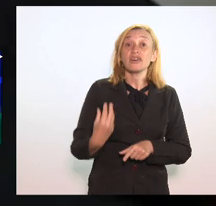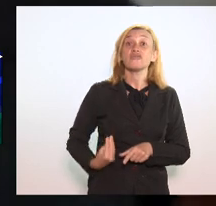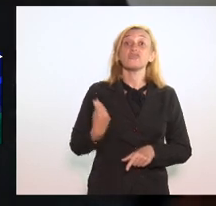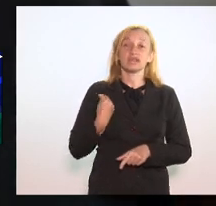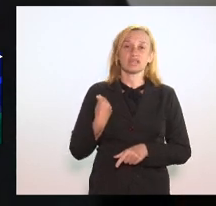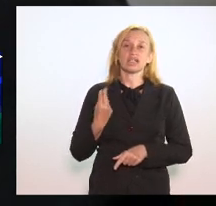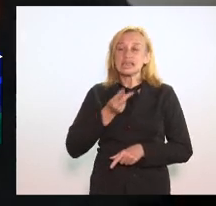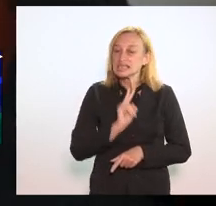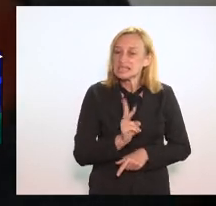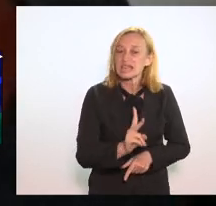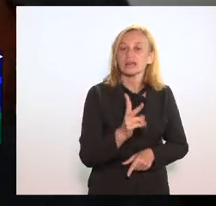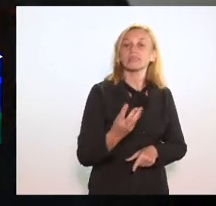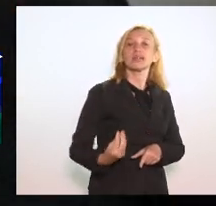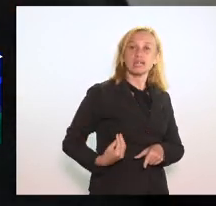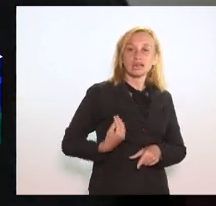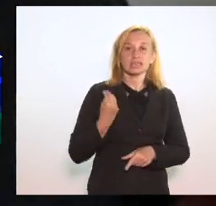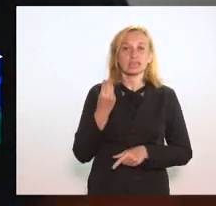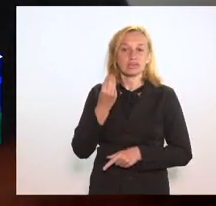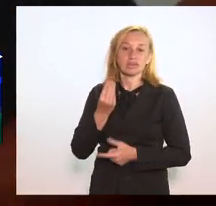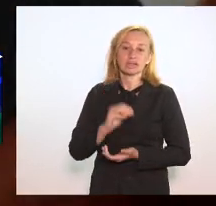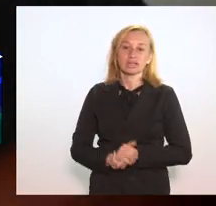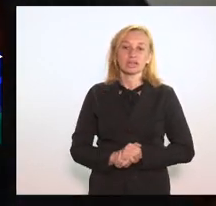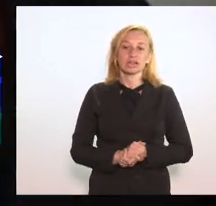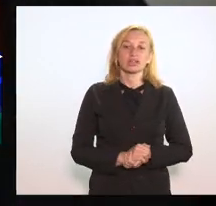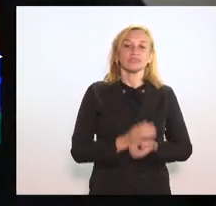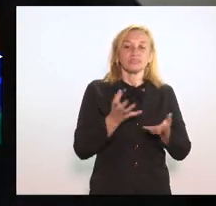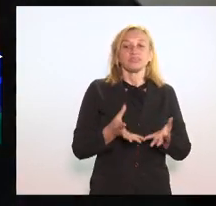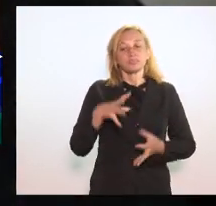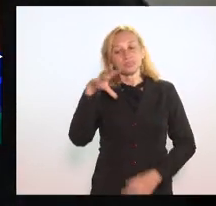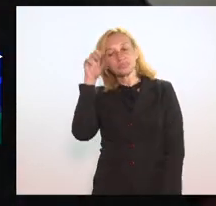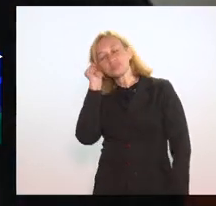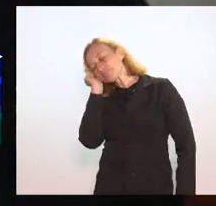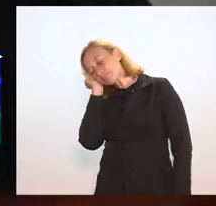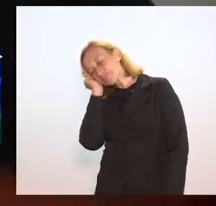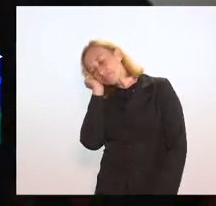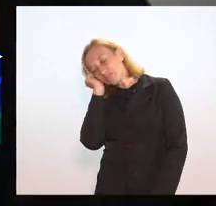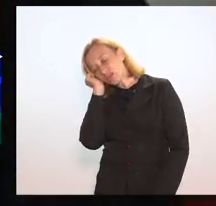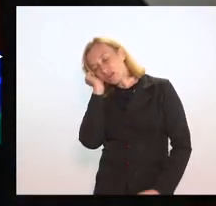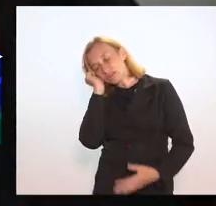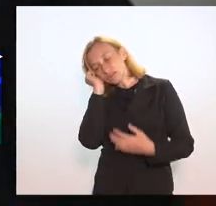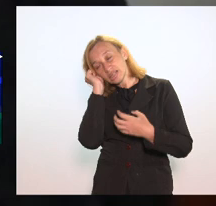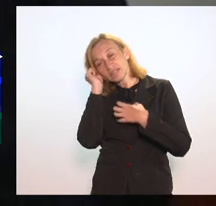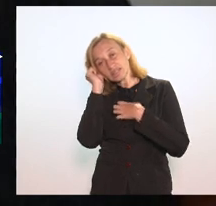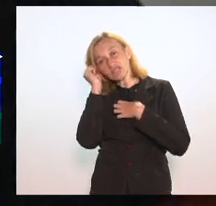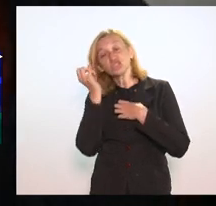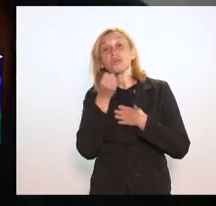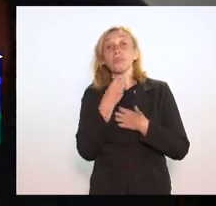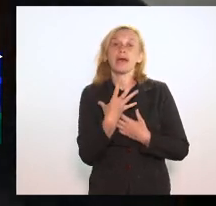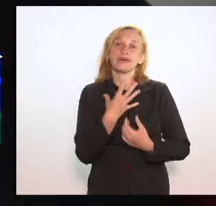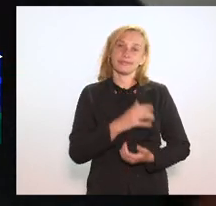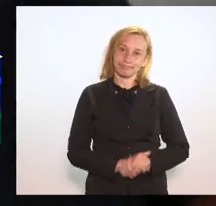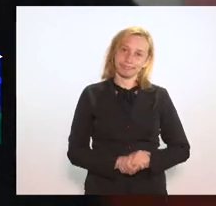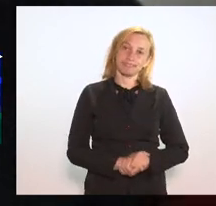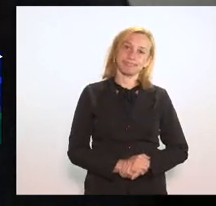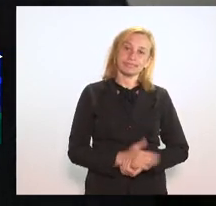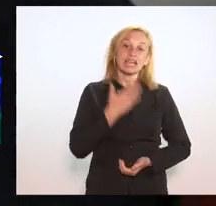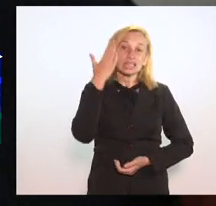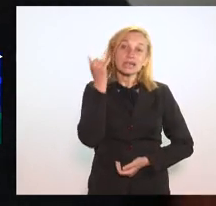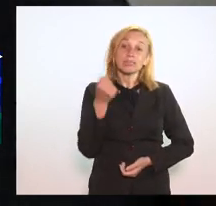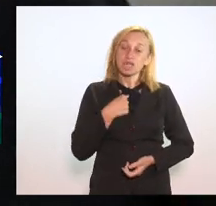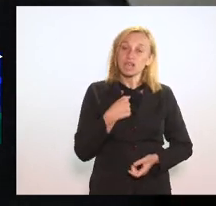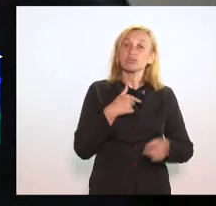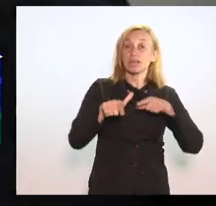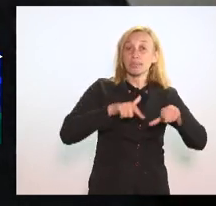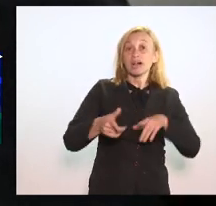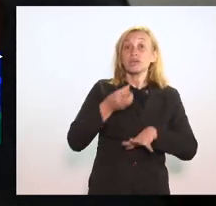sempre vou botar para amor da vida eu quero deitar a cabeça no travesseiro e conseguiu dormir um pouco mas consegui dormir sabendo que eu